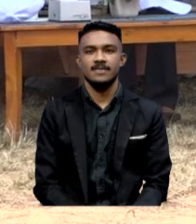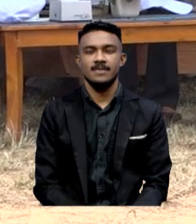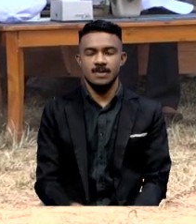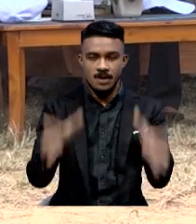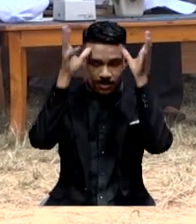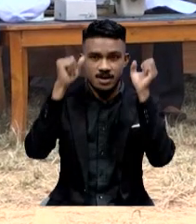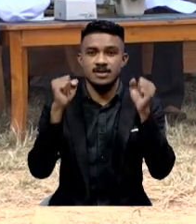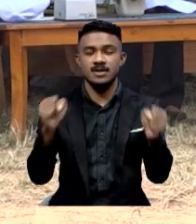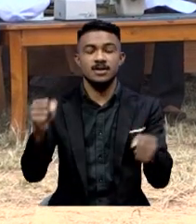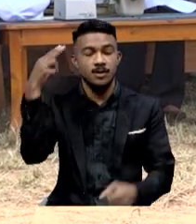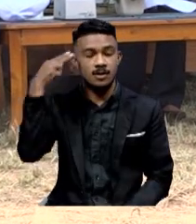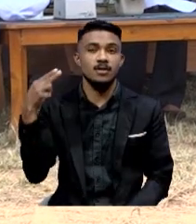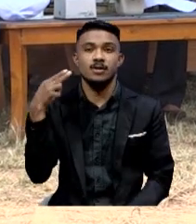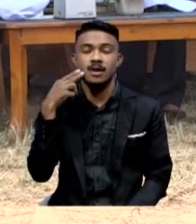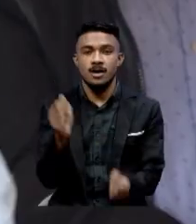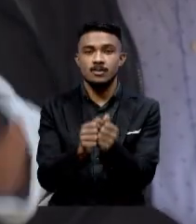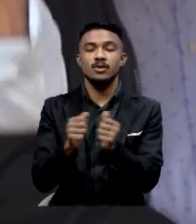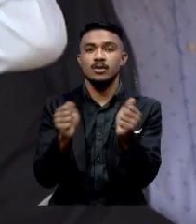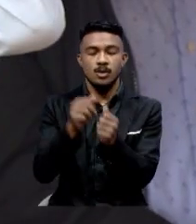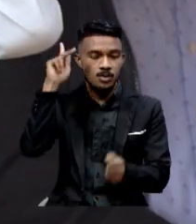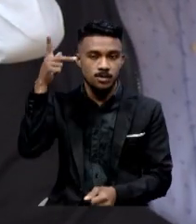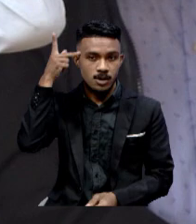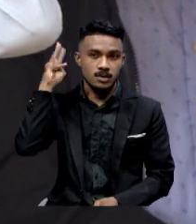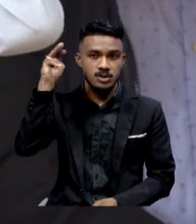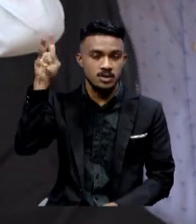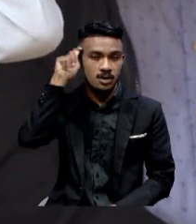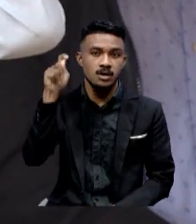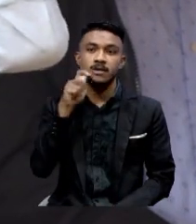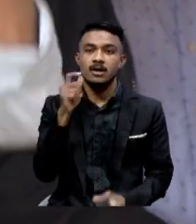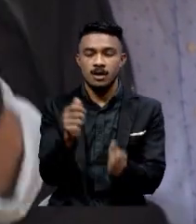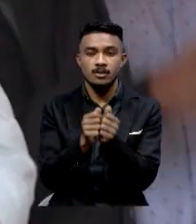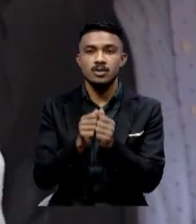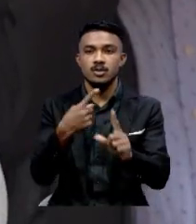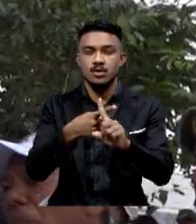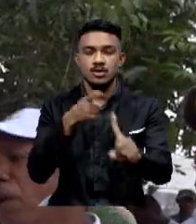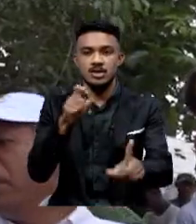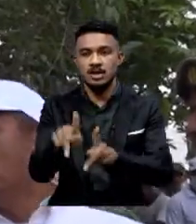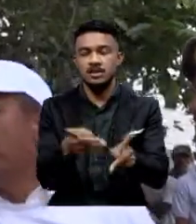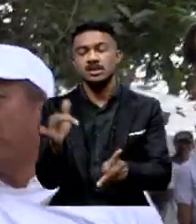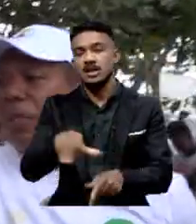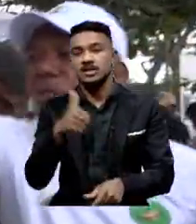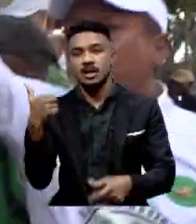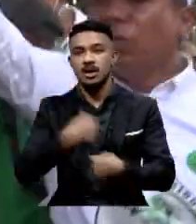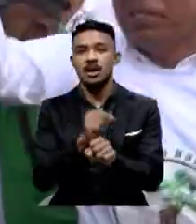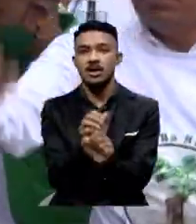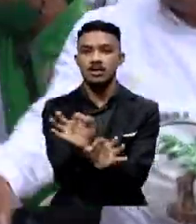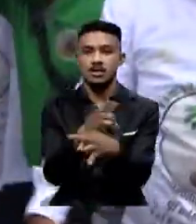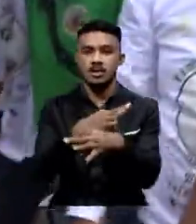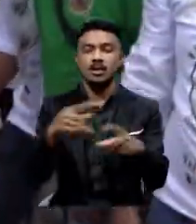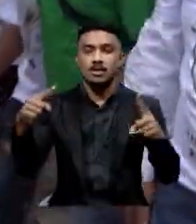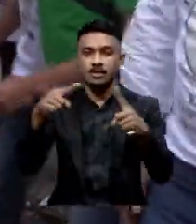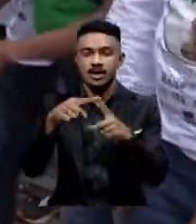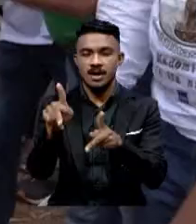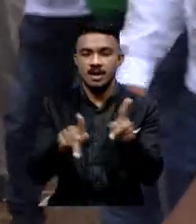Presidente da República, Zera Mzorta, amutuco o primeiro-ministro Taurmatan Ruak, acompanha a Rússia entidade Siraselo, halo reabilitação da